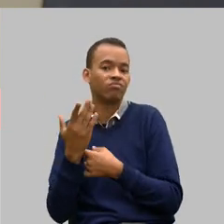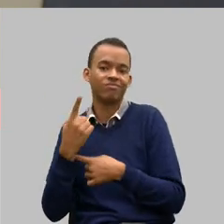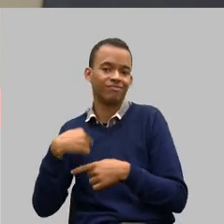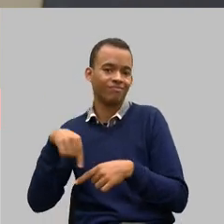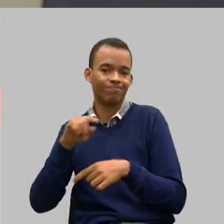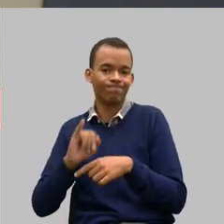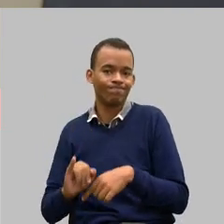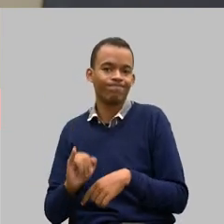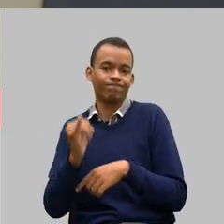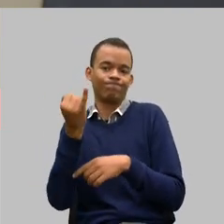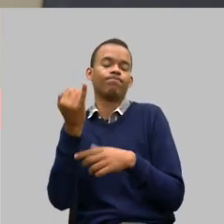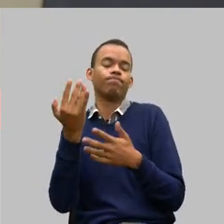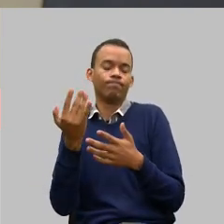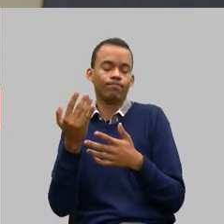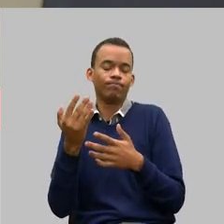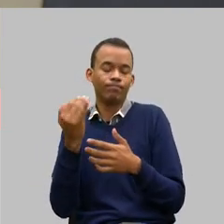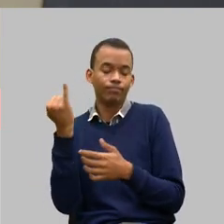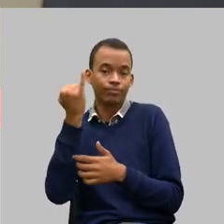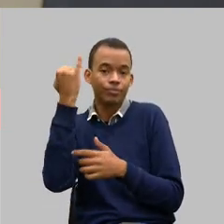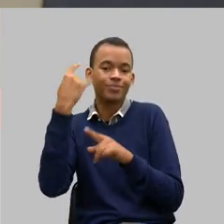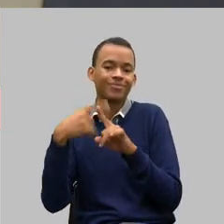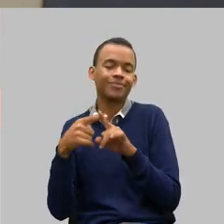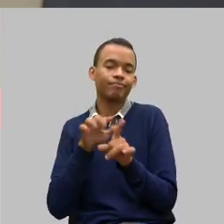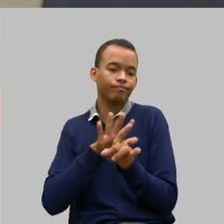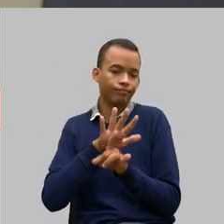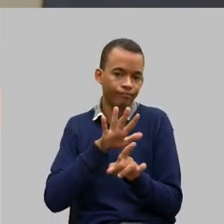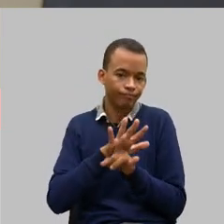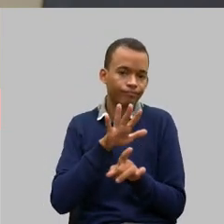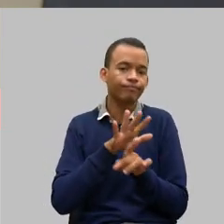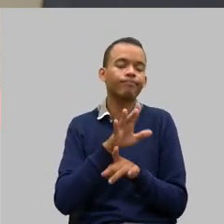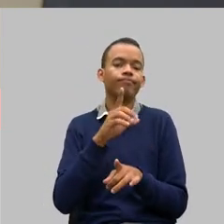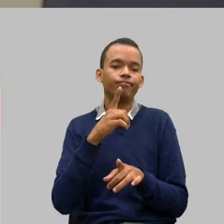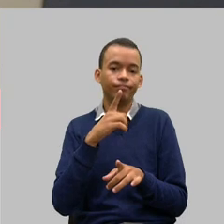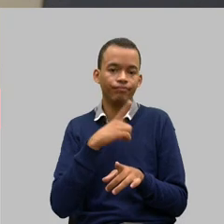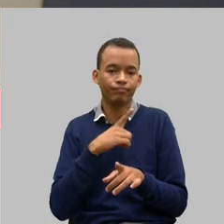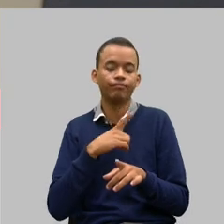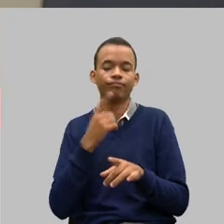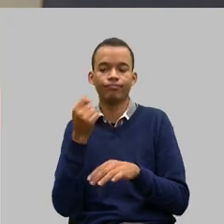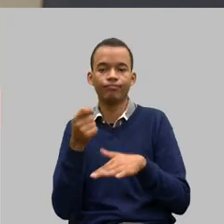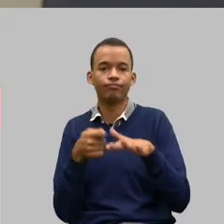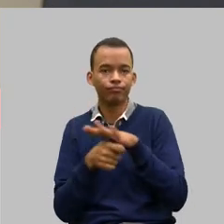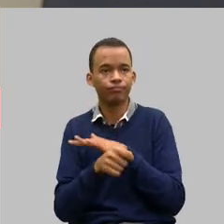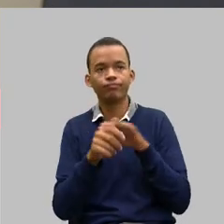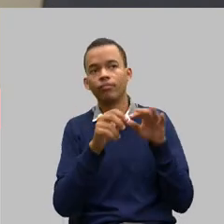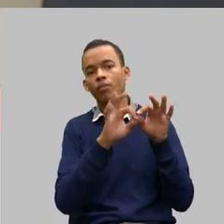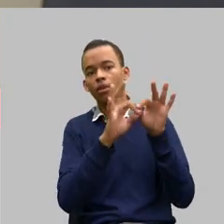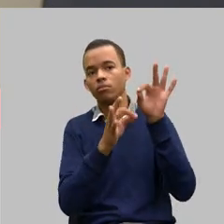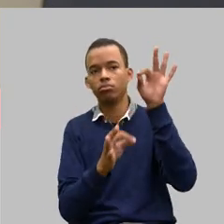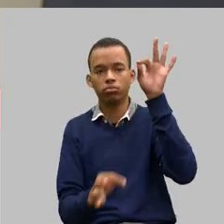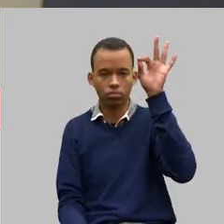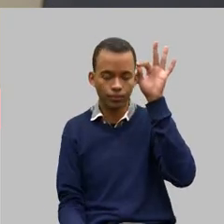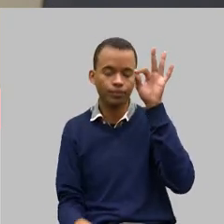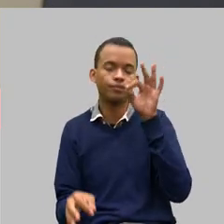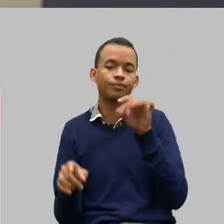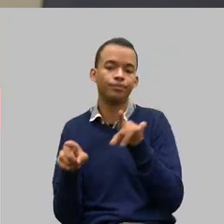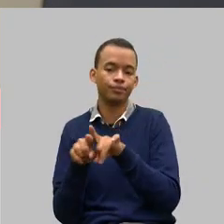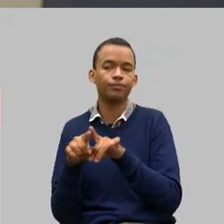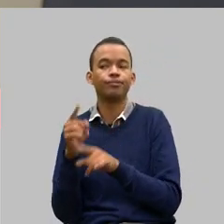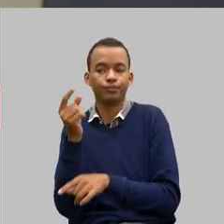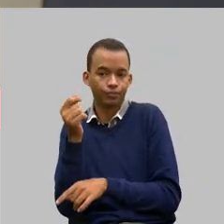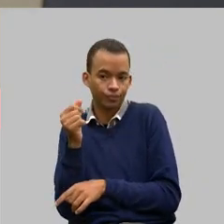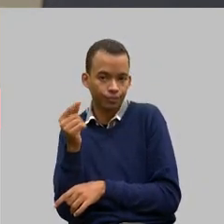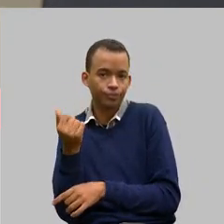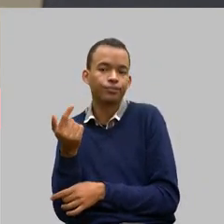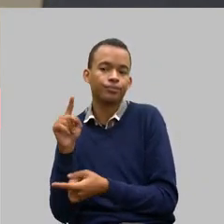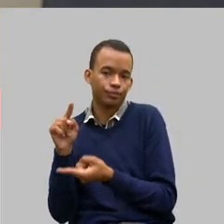relevante Porque de fato a demanda né Eh o investimento em infraestrutura no estado ela é infinita né e nossos recursos são finitos então tudo que a gente